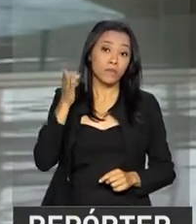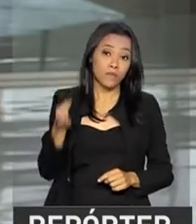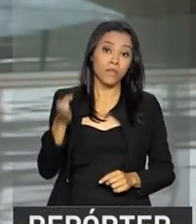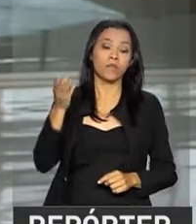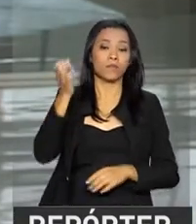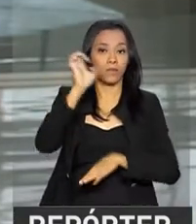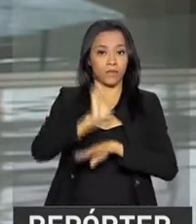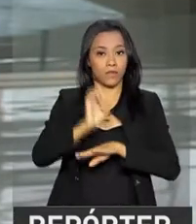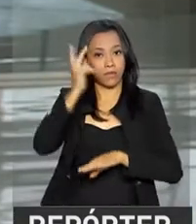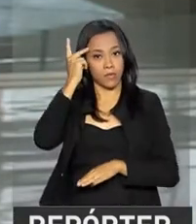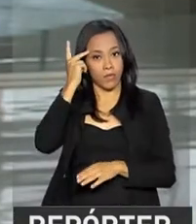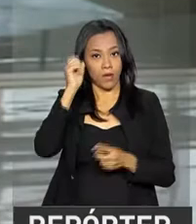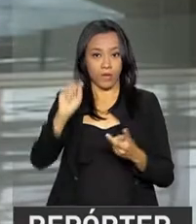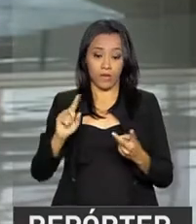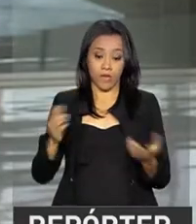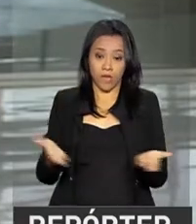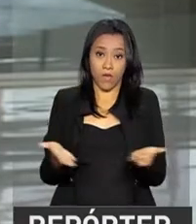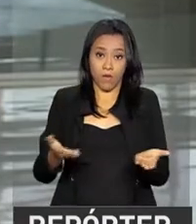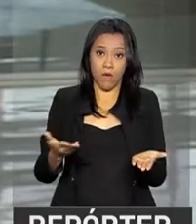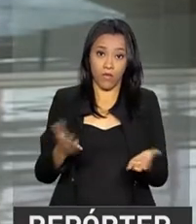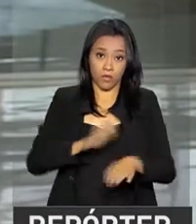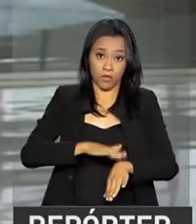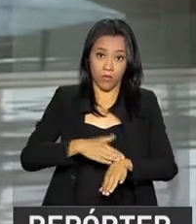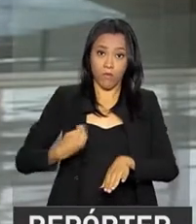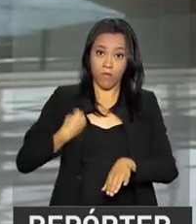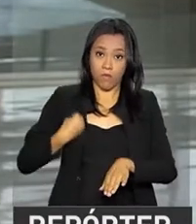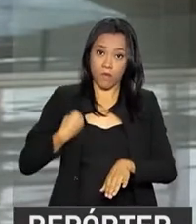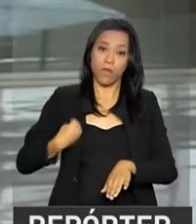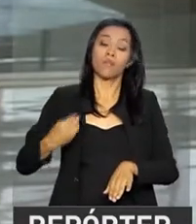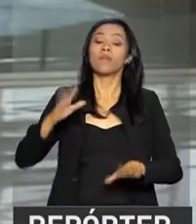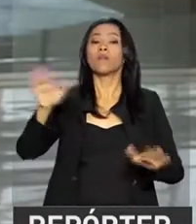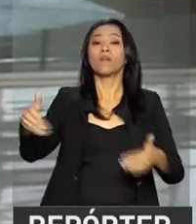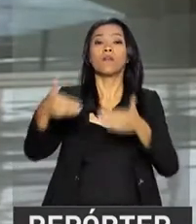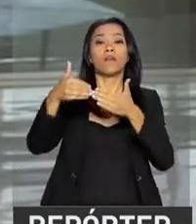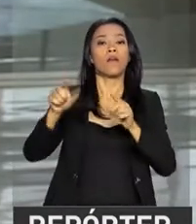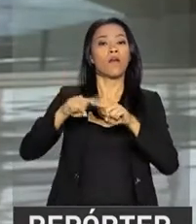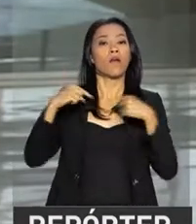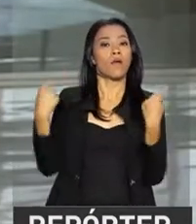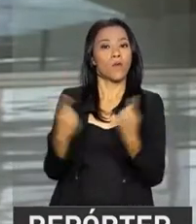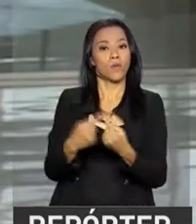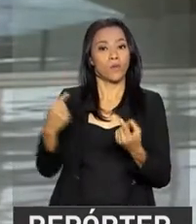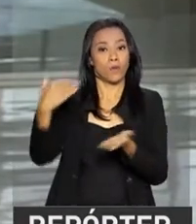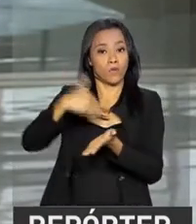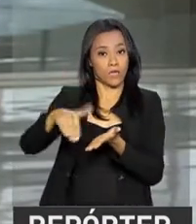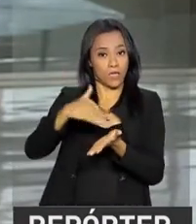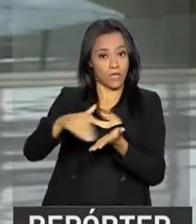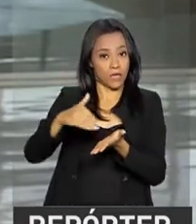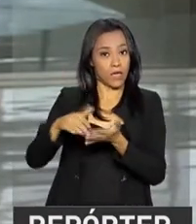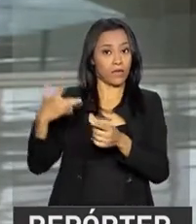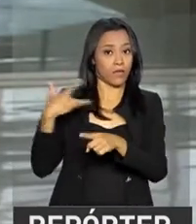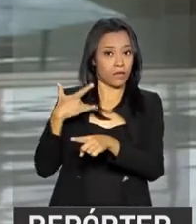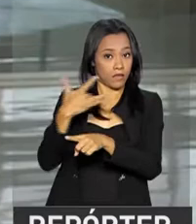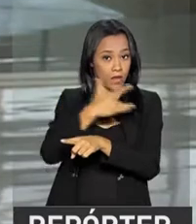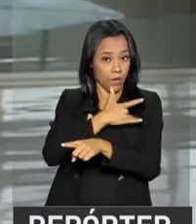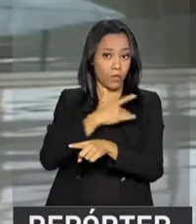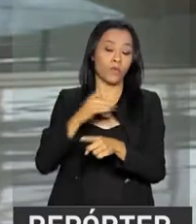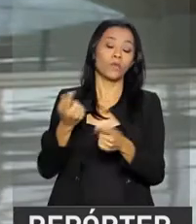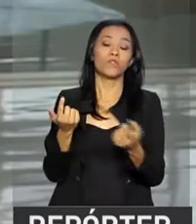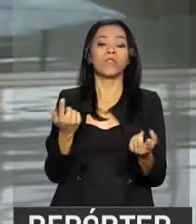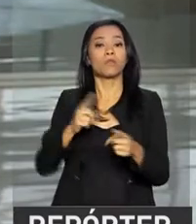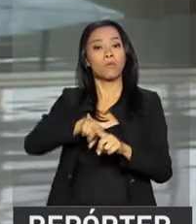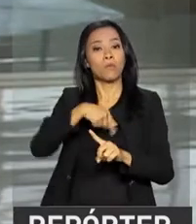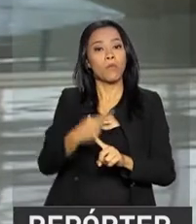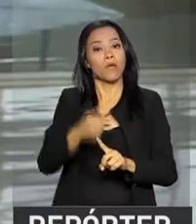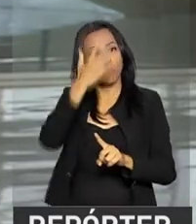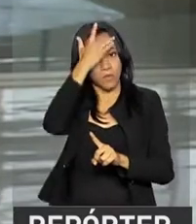são paulo e agora se reúne com o secretário executivo do ministério da saúde antonio nardi juntamente com a